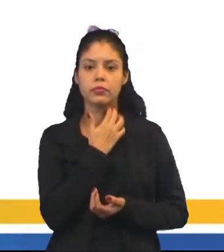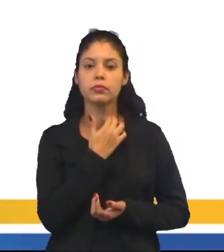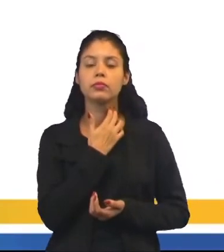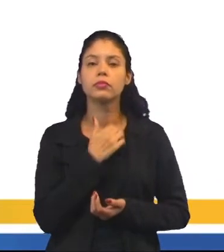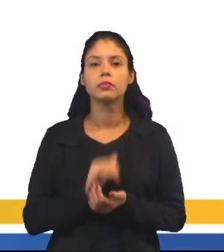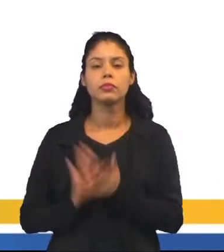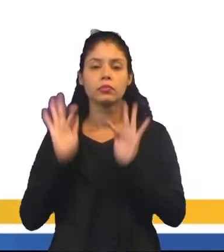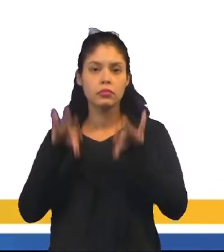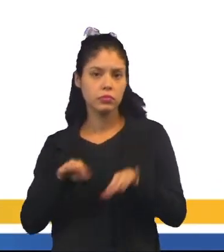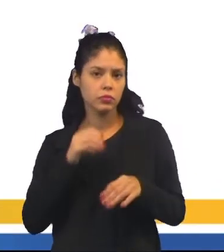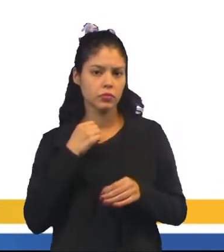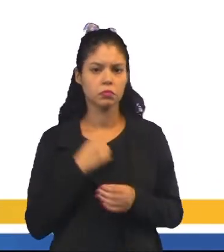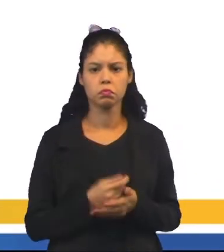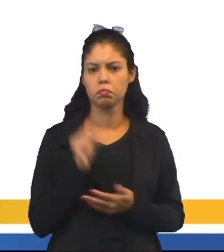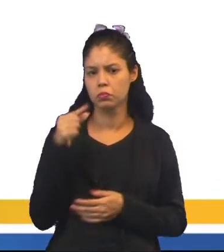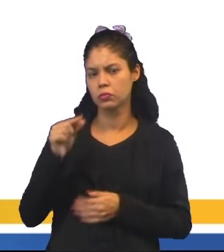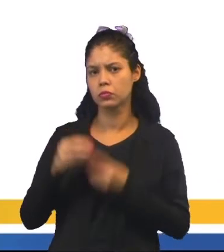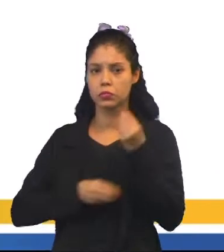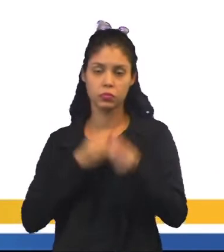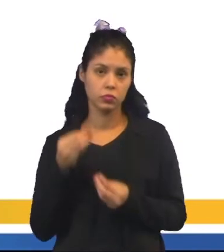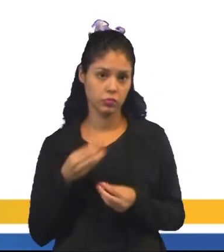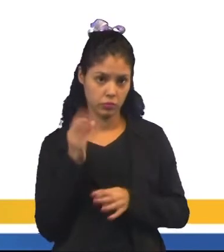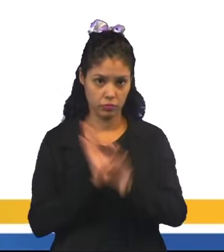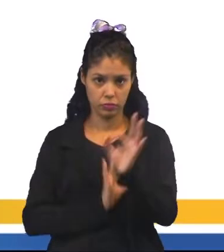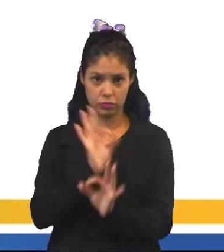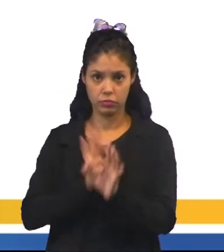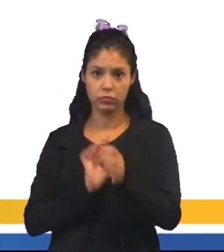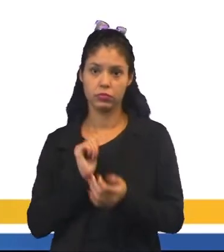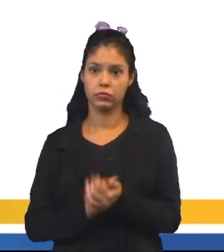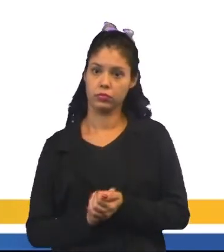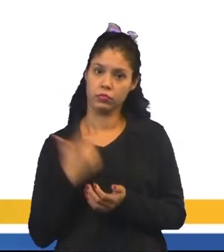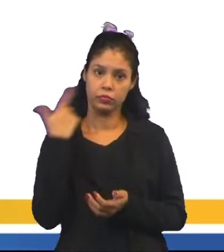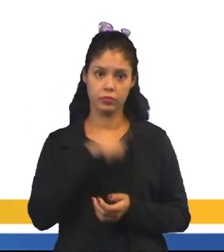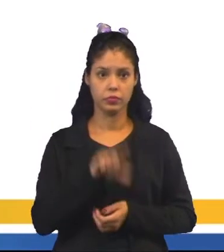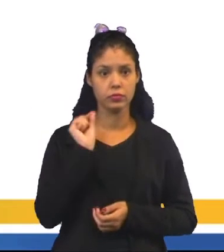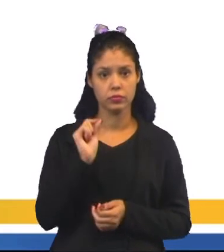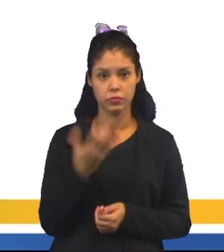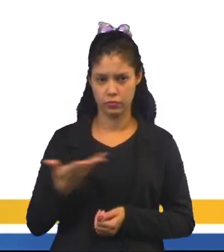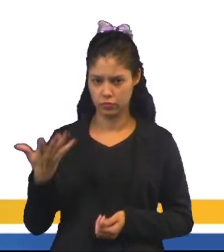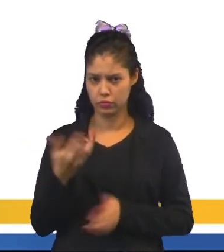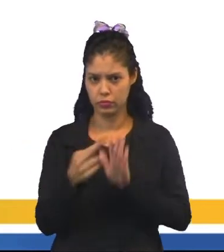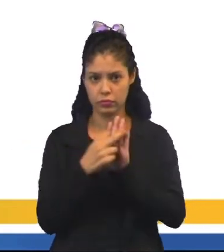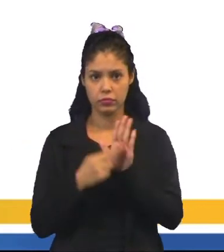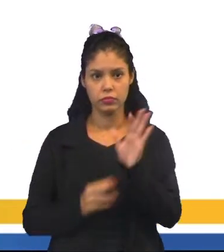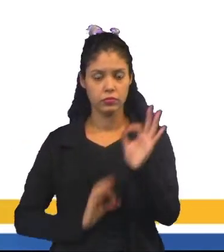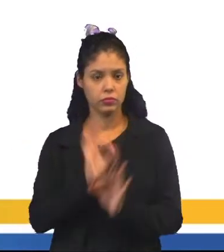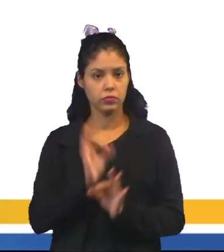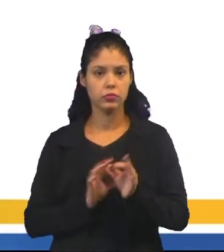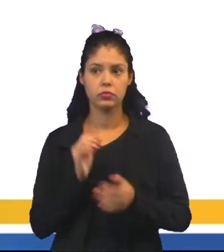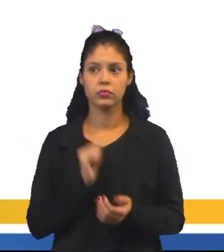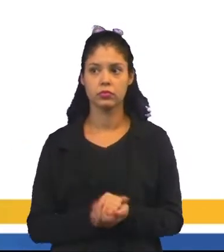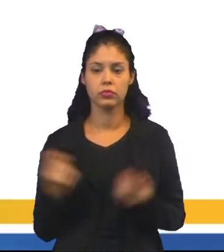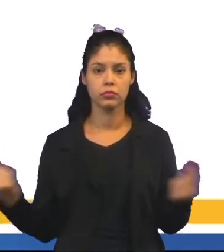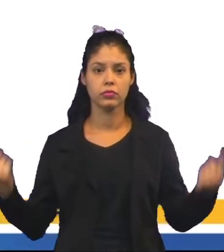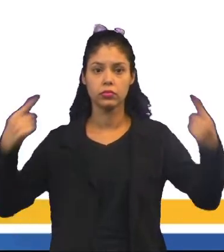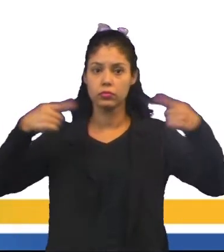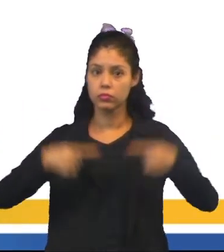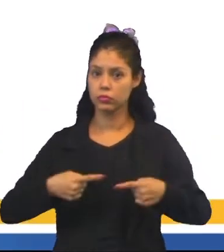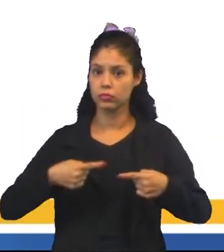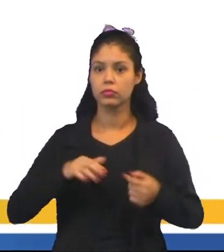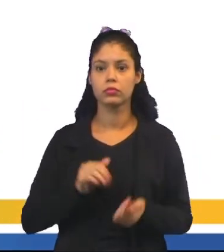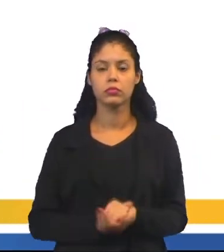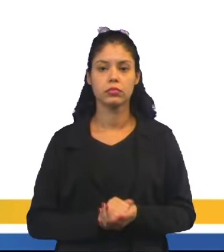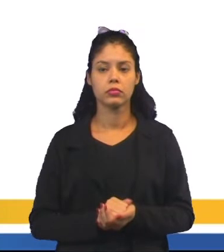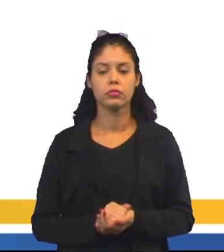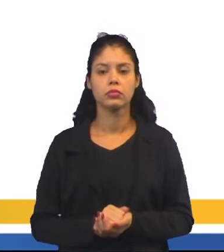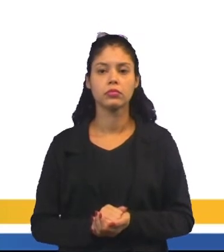aí, compreendendo um pouquinho de como que funciona, que é justamente para organizar, a gente consegue aqui estabelecer algumas regras organizacionais. Aí temos a imagem